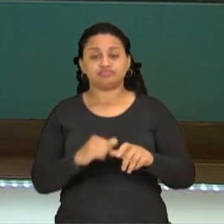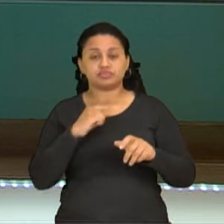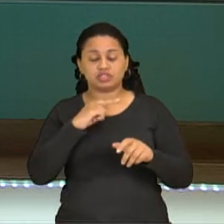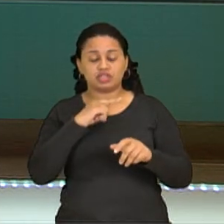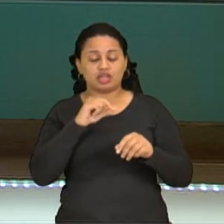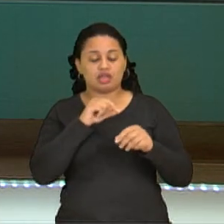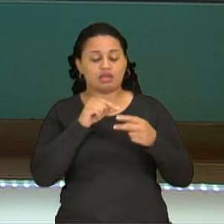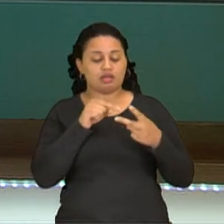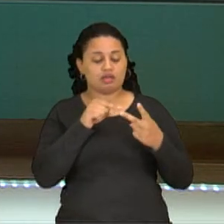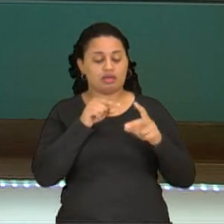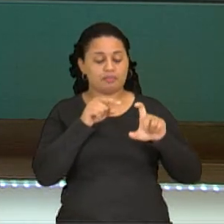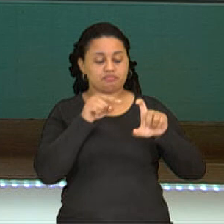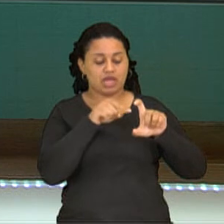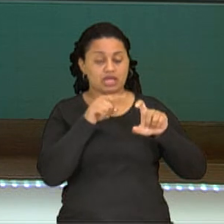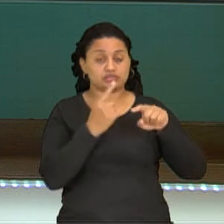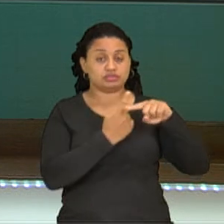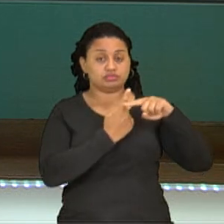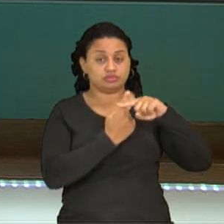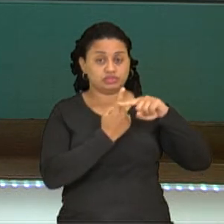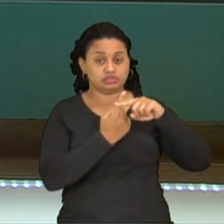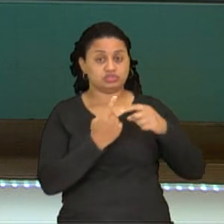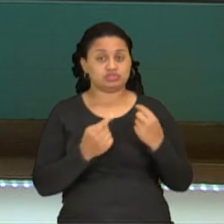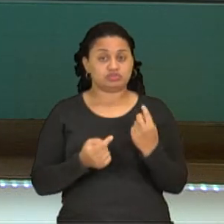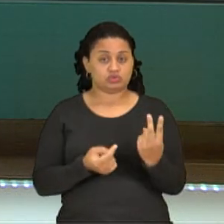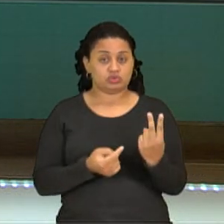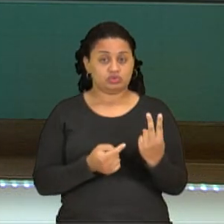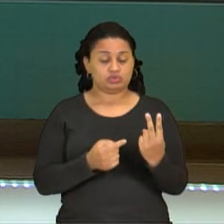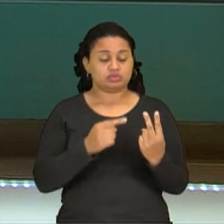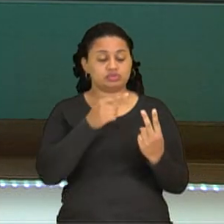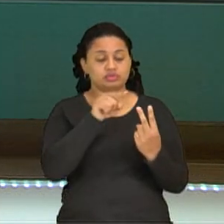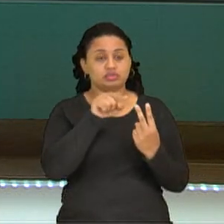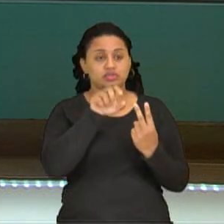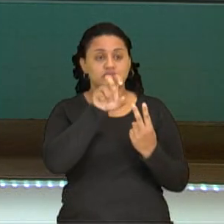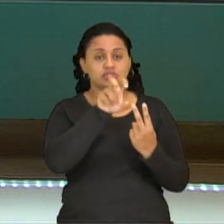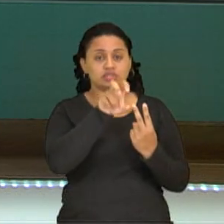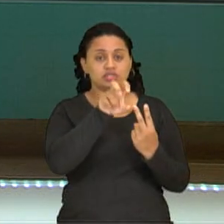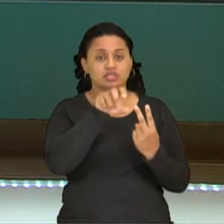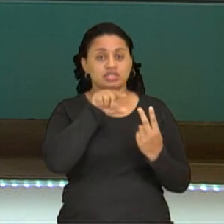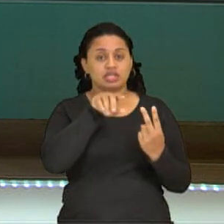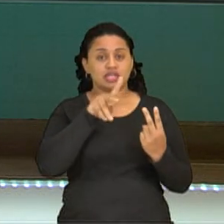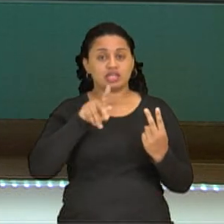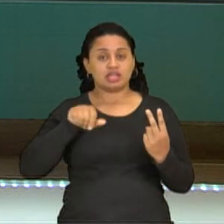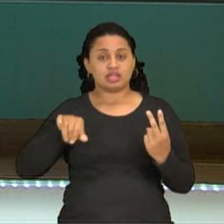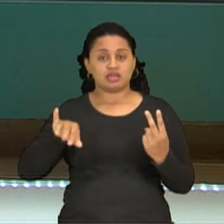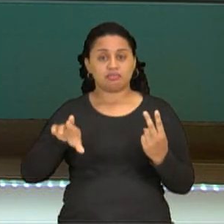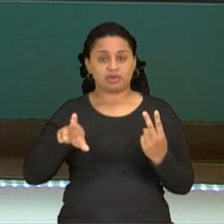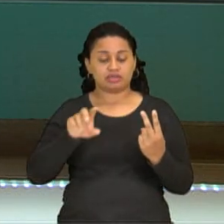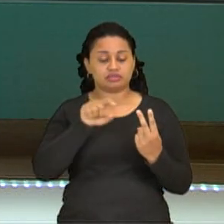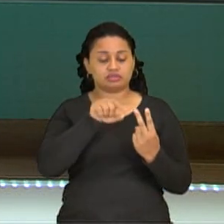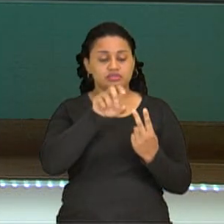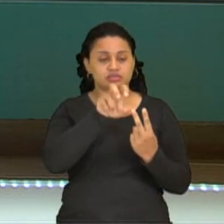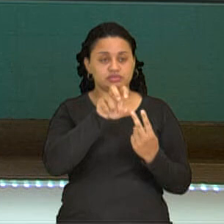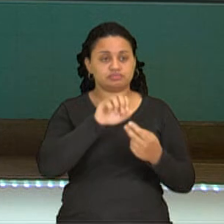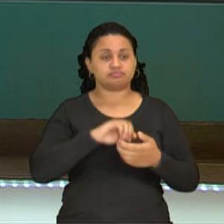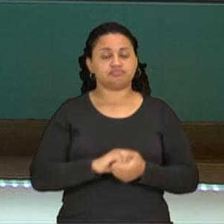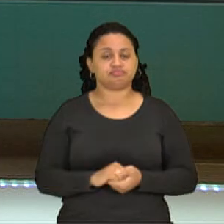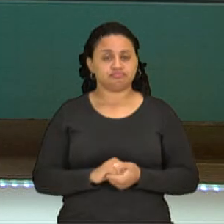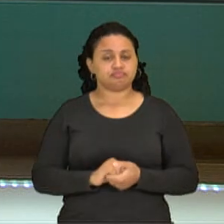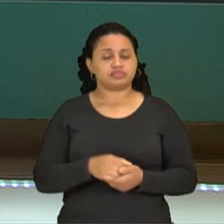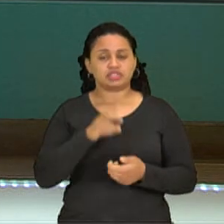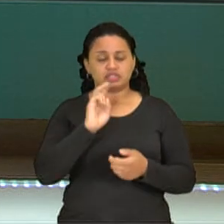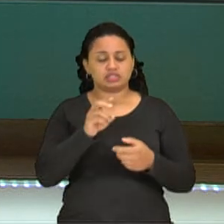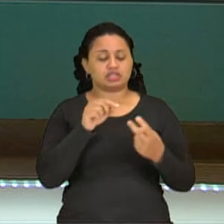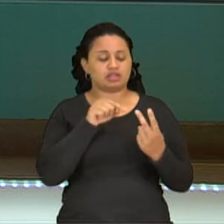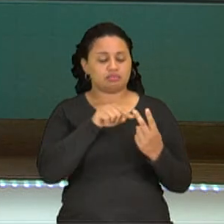temos uma base positiva, que é 2, e um expoente ímpar, que é 5. Para toda